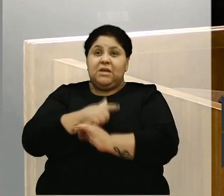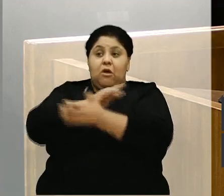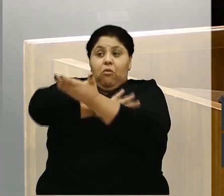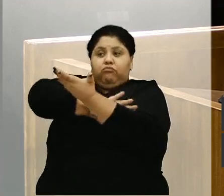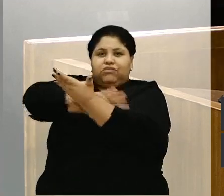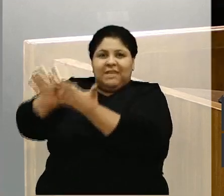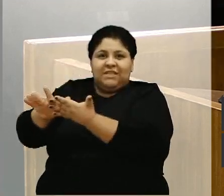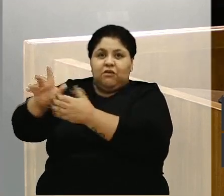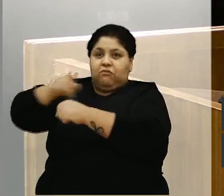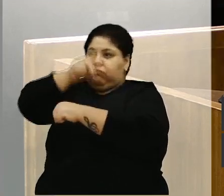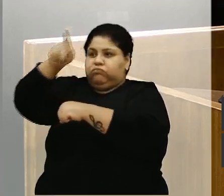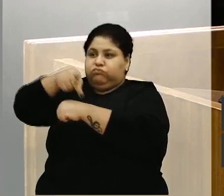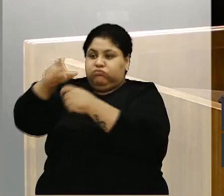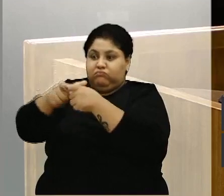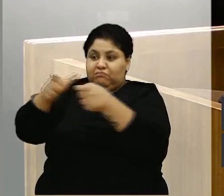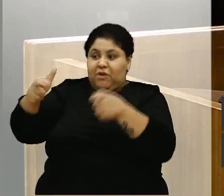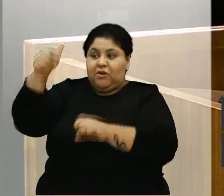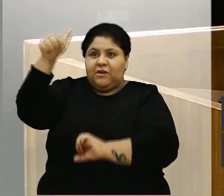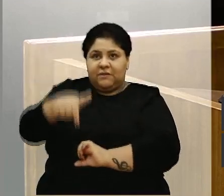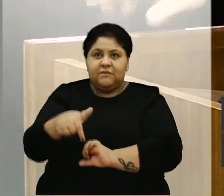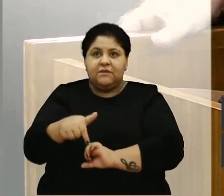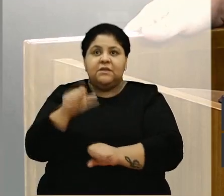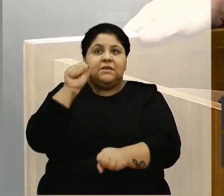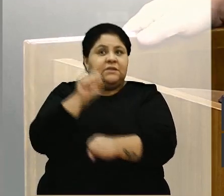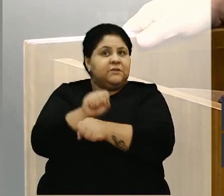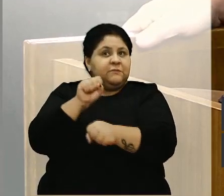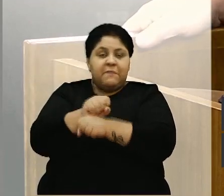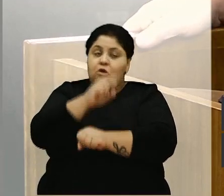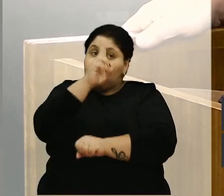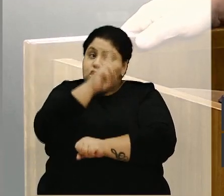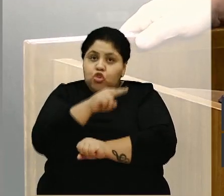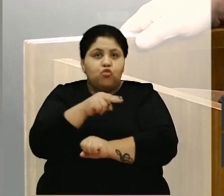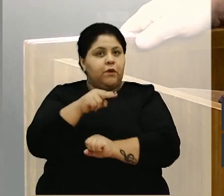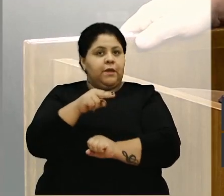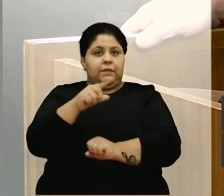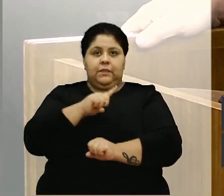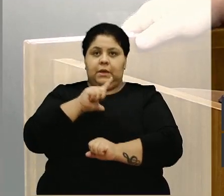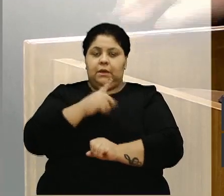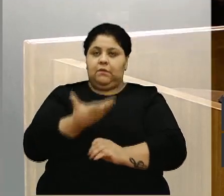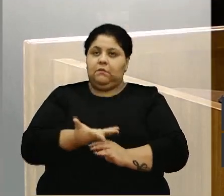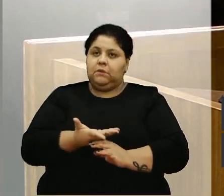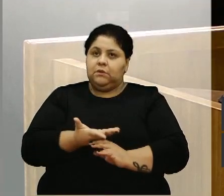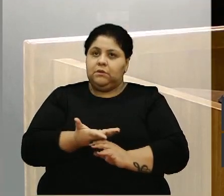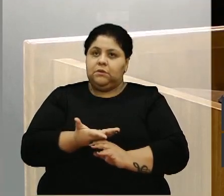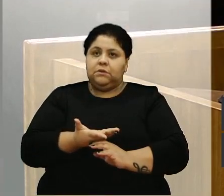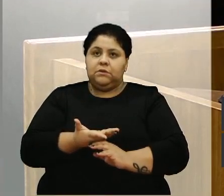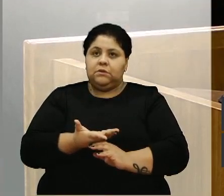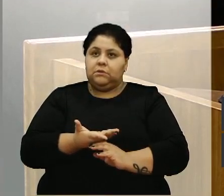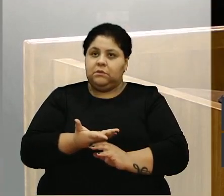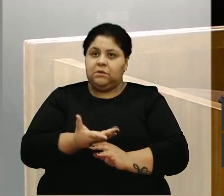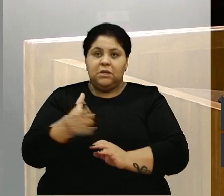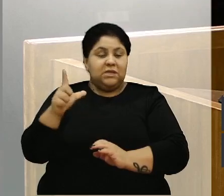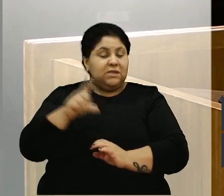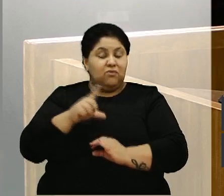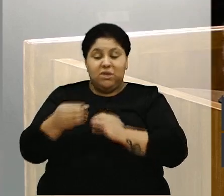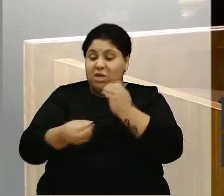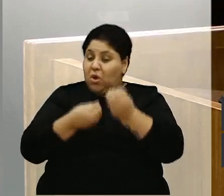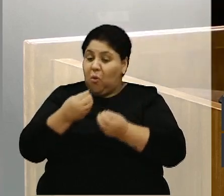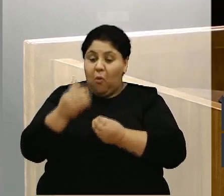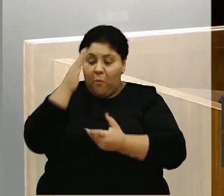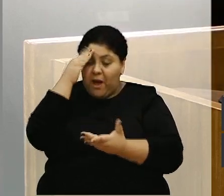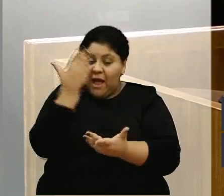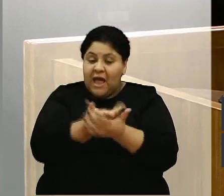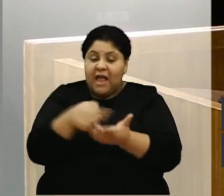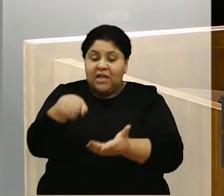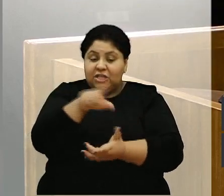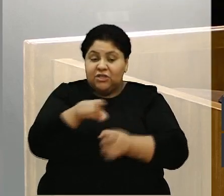no país maior do que esta, e espero que nunca tenha. Isso é inacreditável. A gente tem